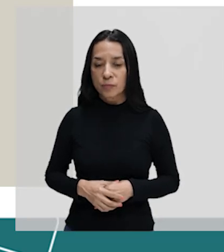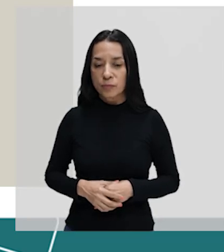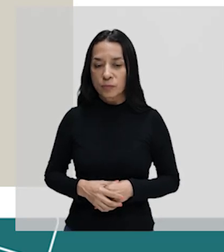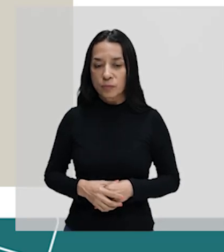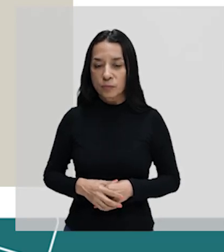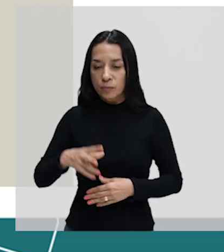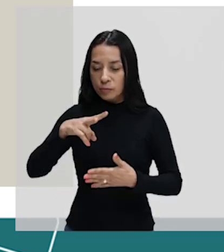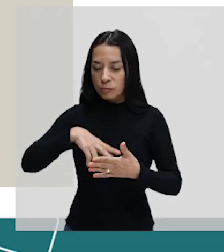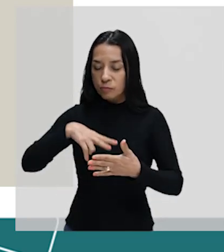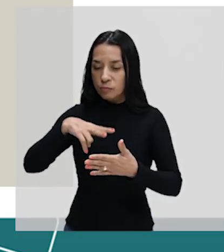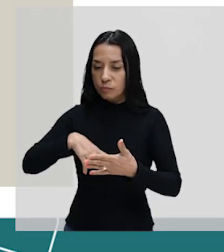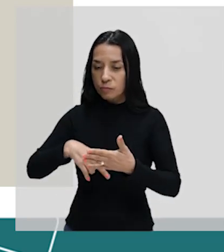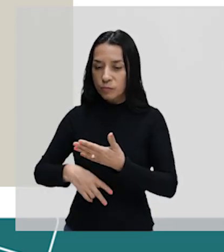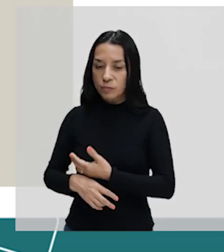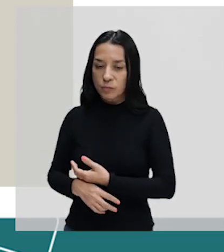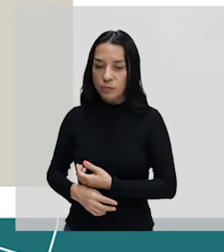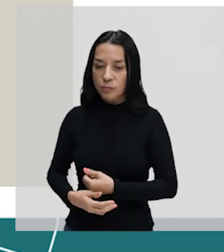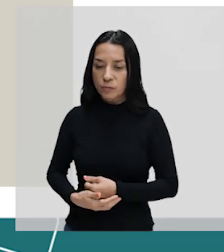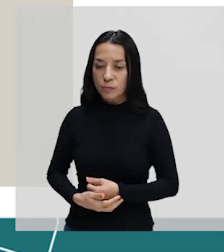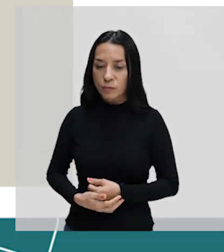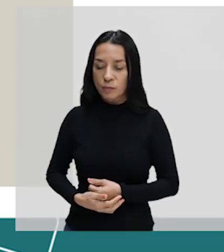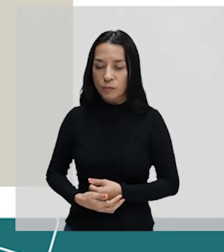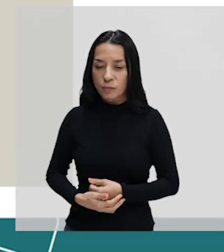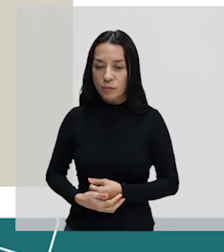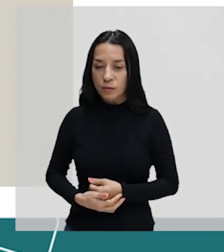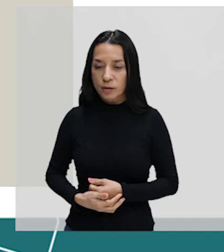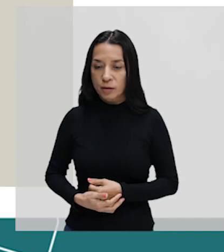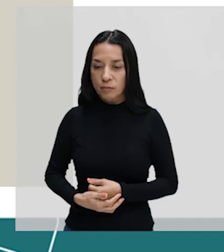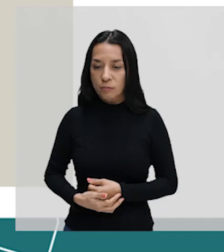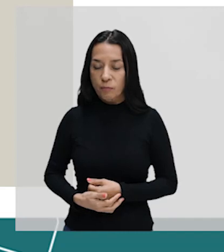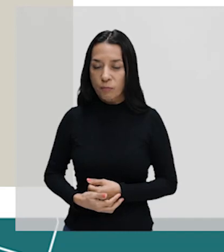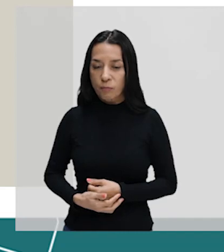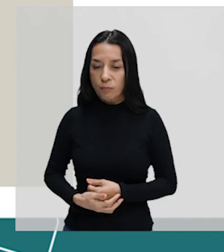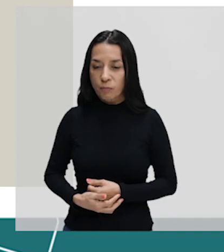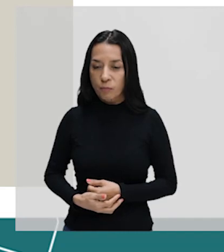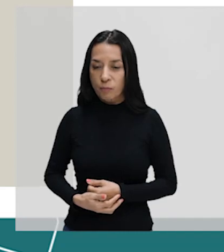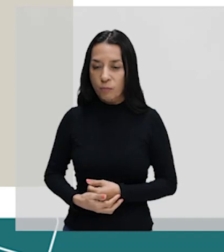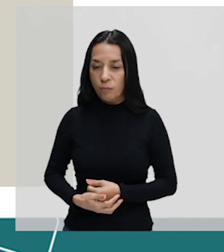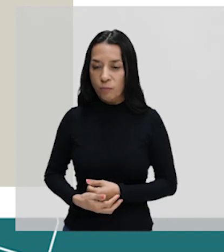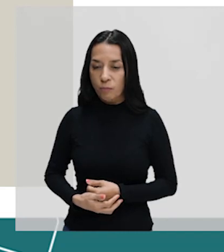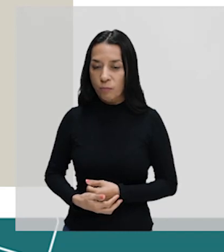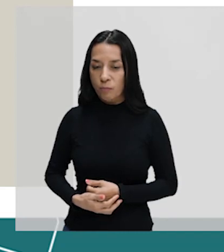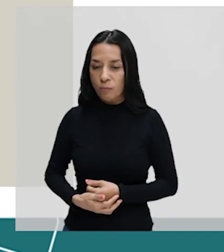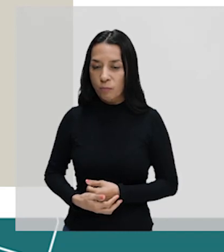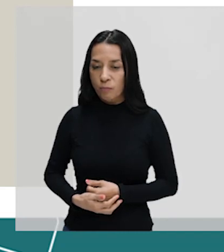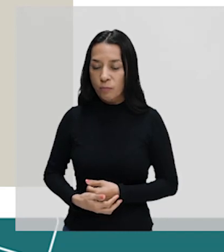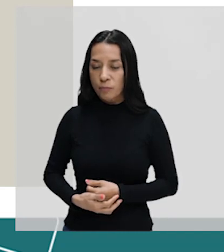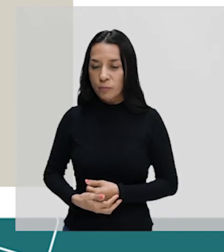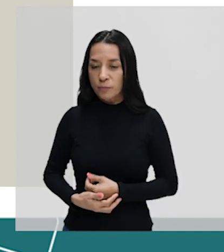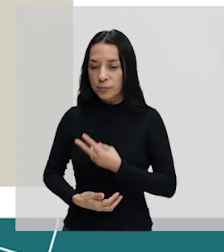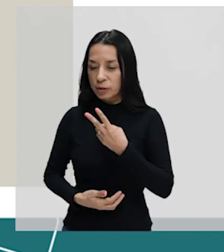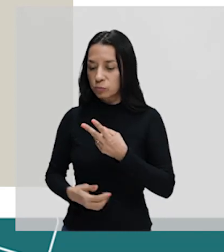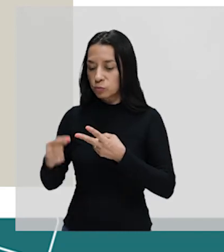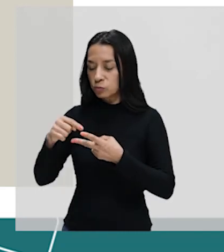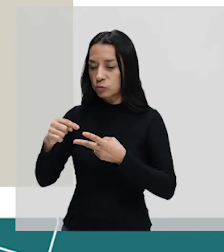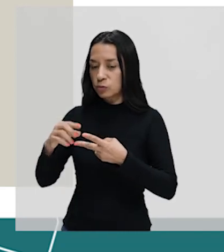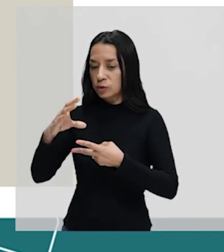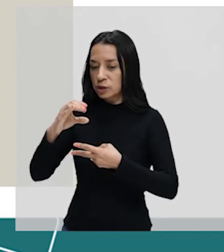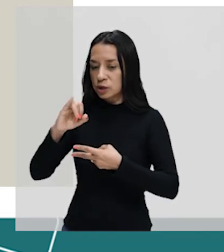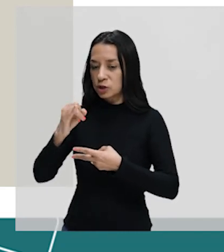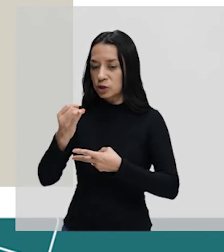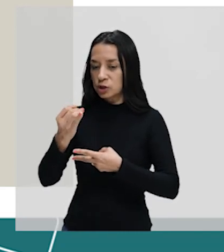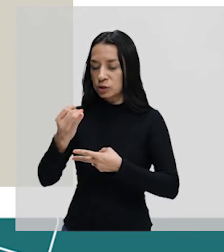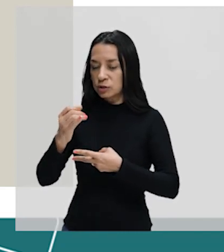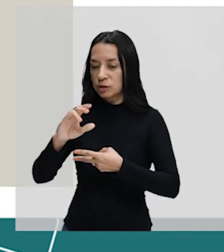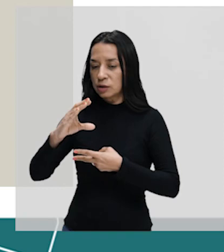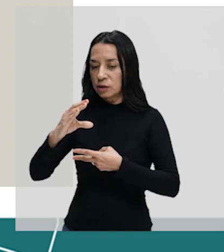China, chino para masculino, china para feminino. E nós chamamos em português chinês,